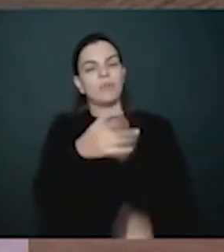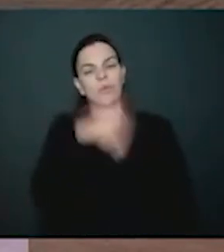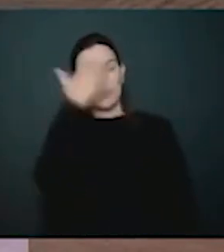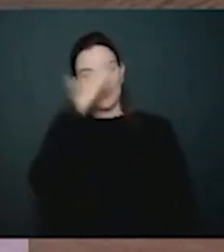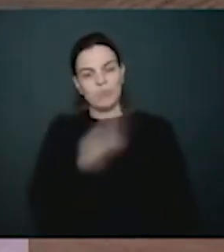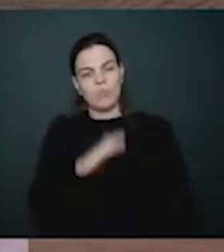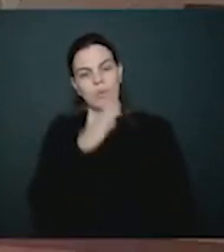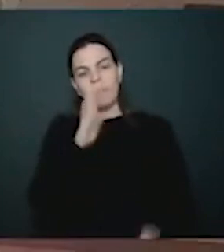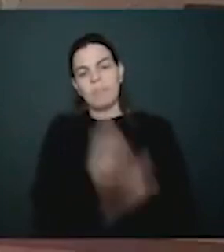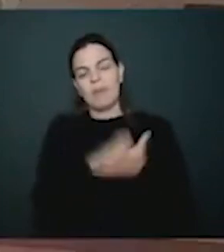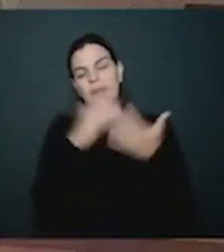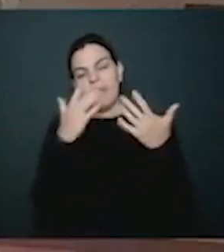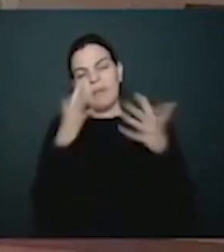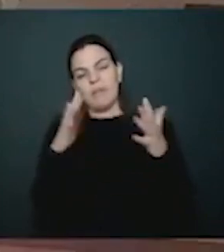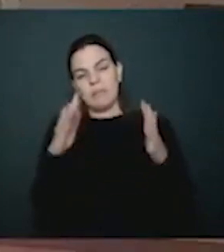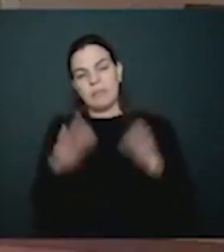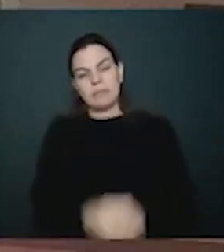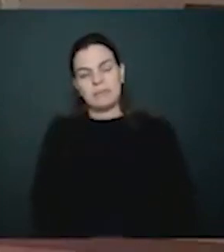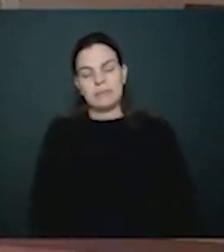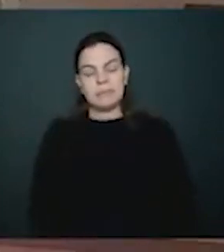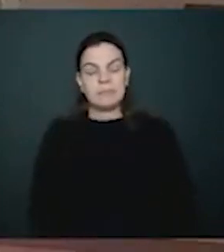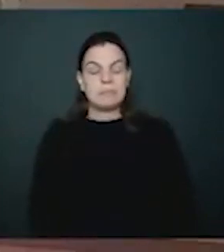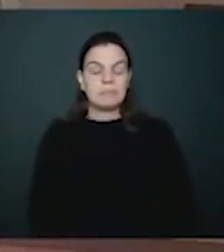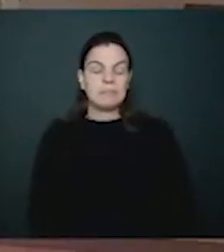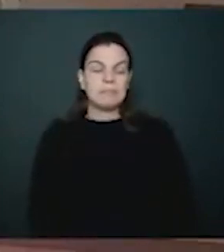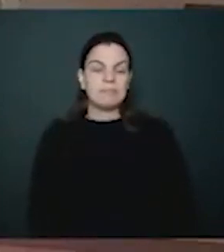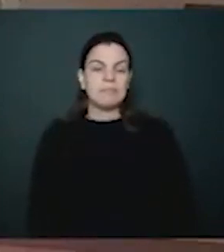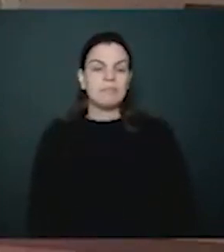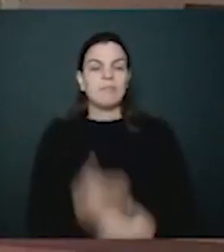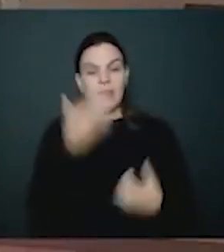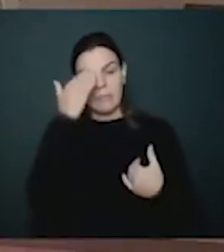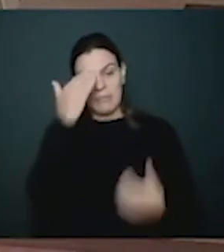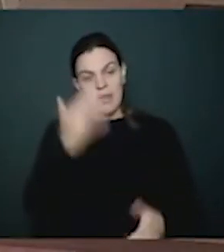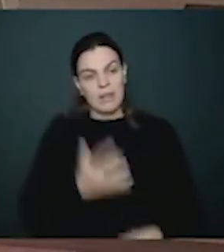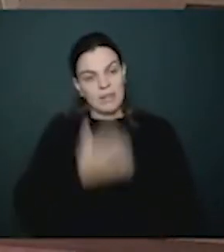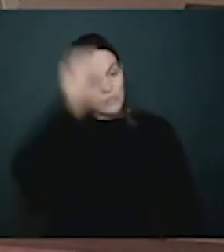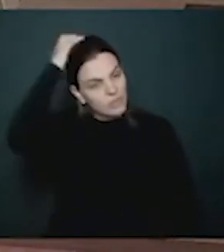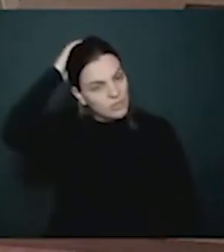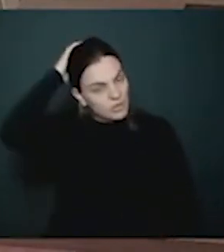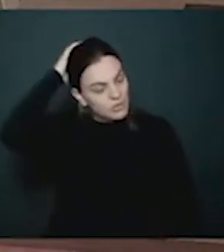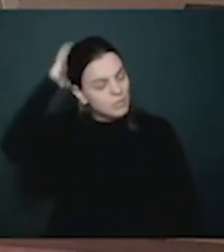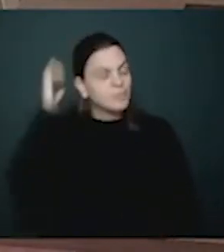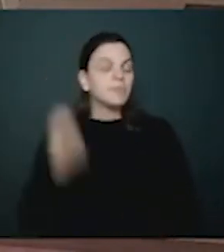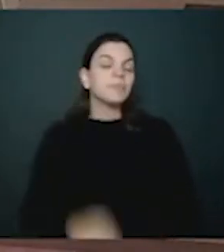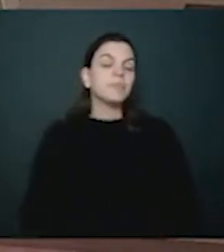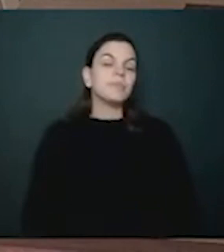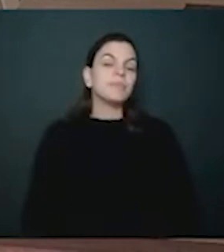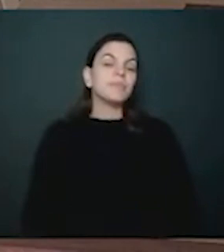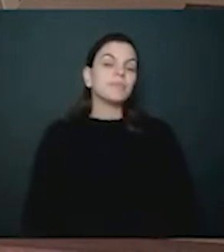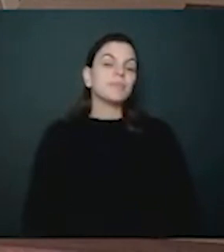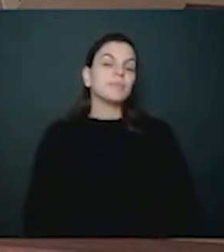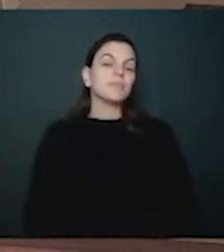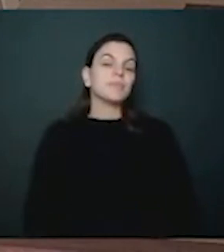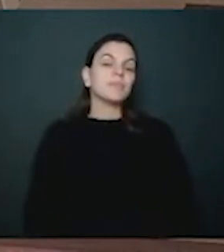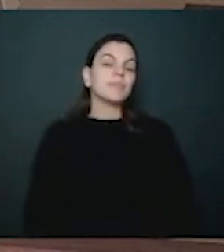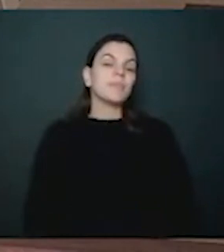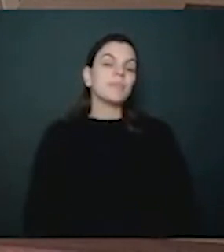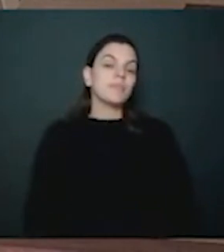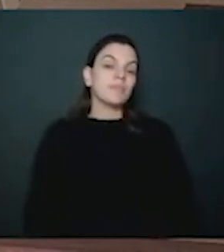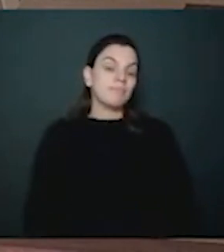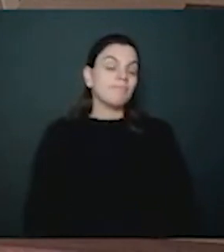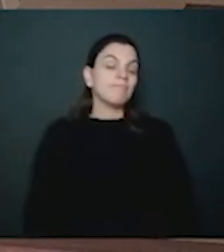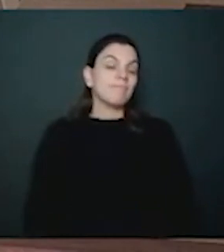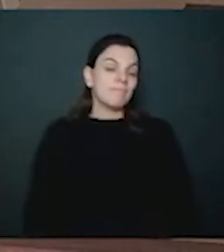Tico. Obrigado, vereador Tito Zeglin. Vossa Excelência traz importantes dados e informações, vereador